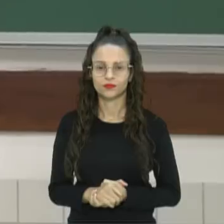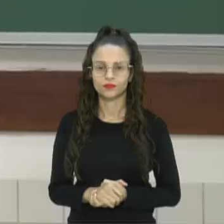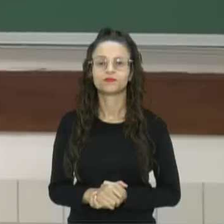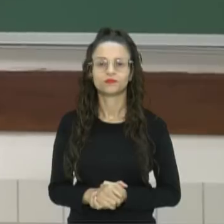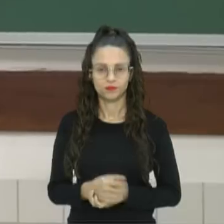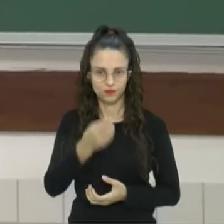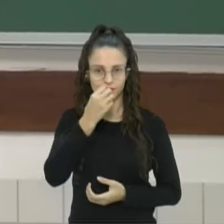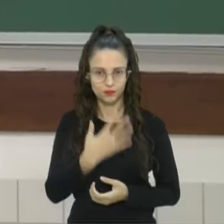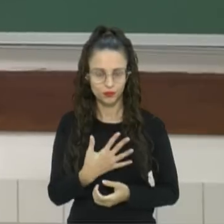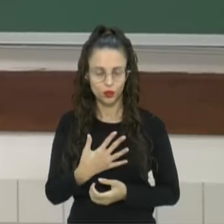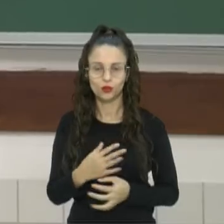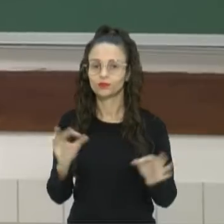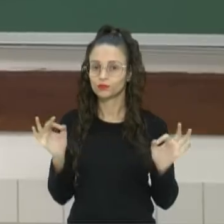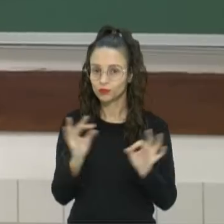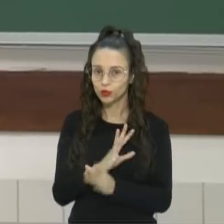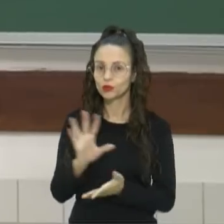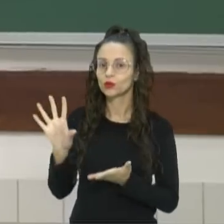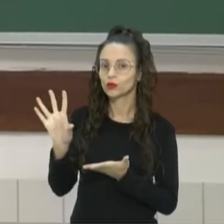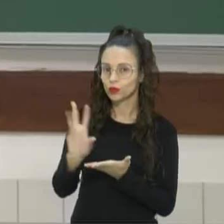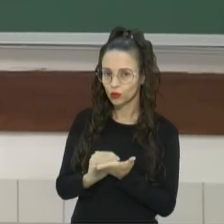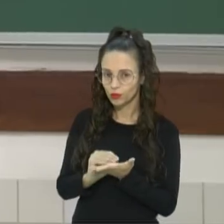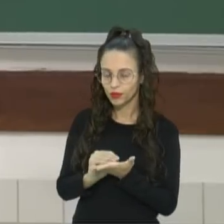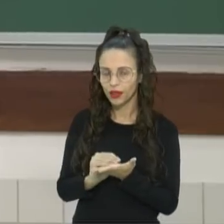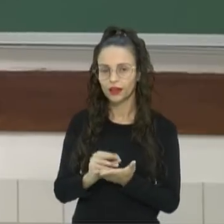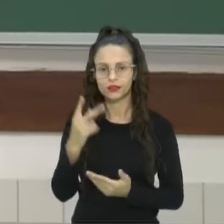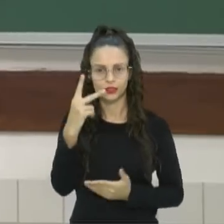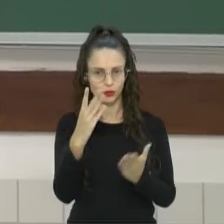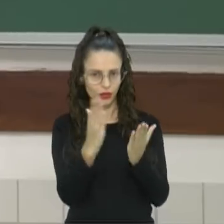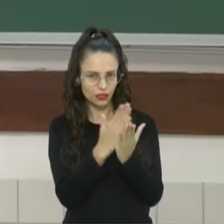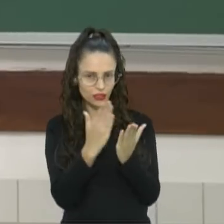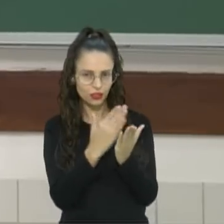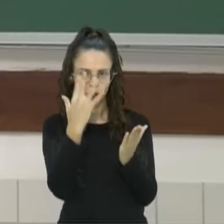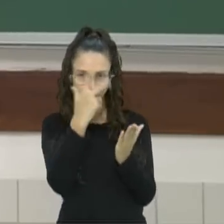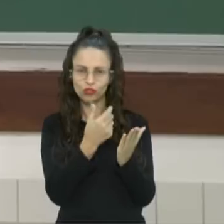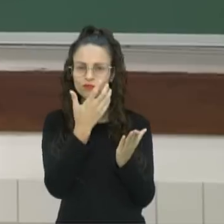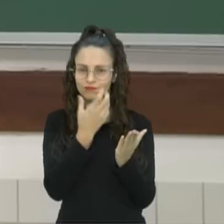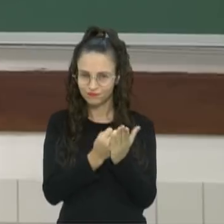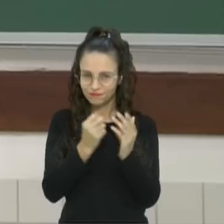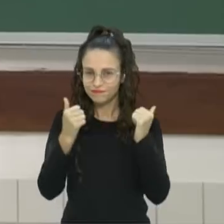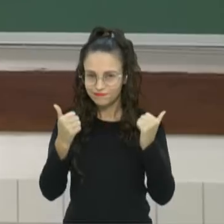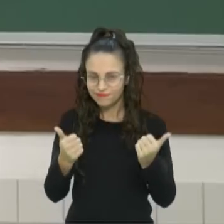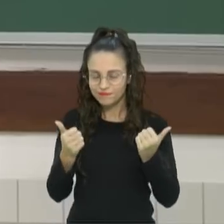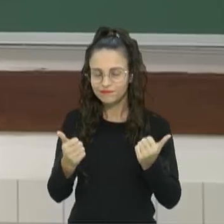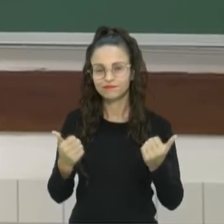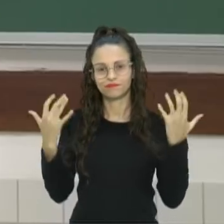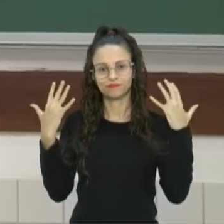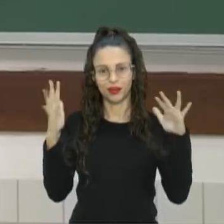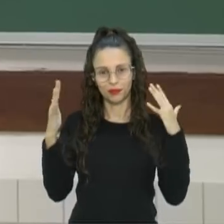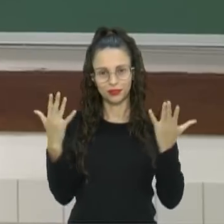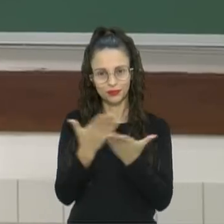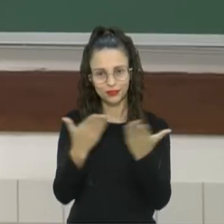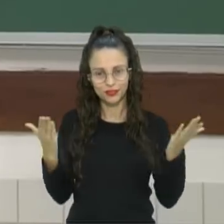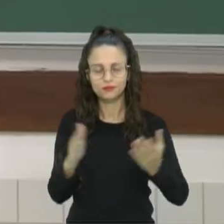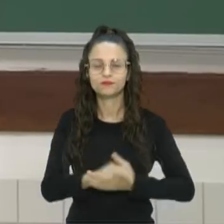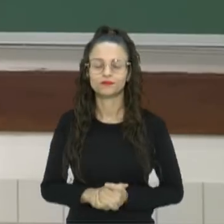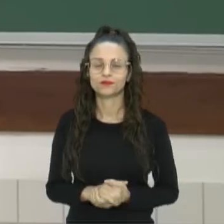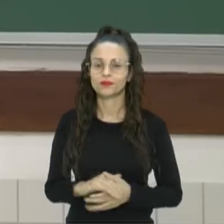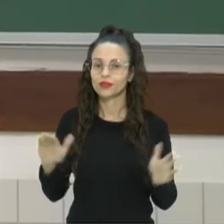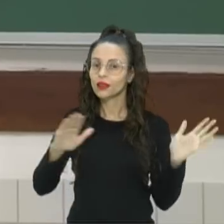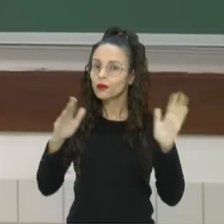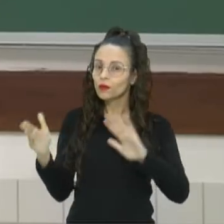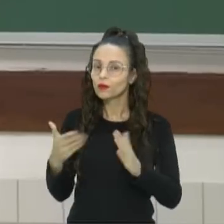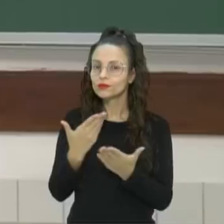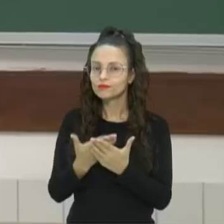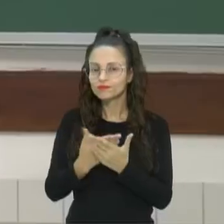Muito bem, galerinha, depois de copiado, você está com o caderno bonitinho, registrado, parabéns para você. Então, o que nós trabalhamos